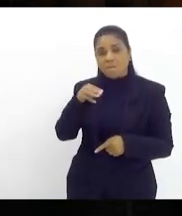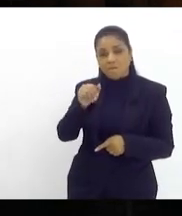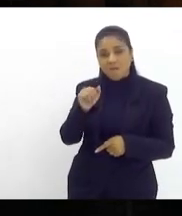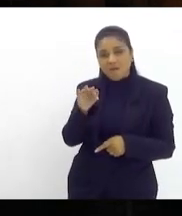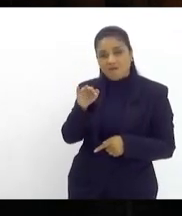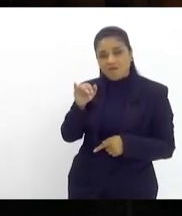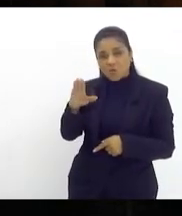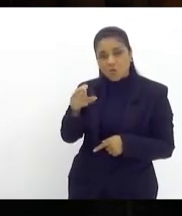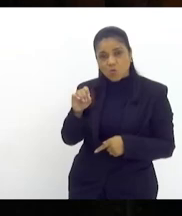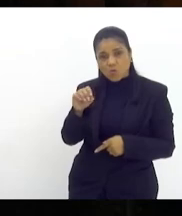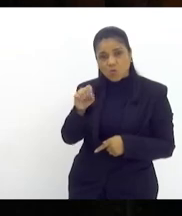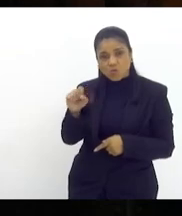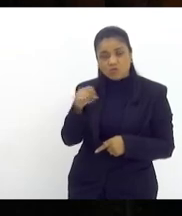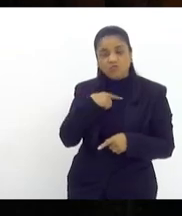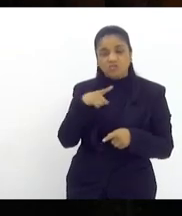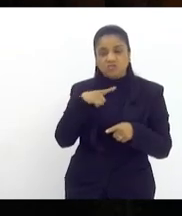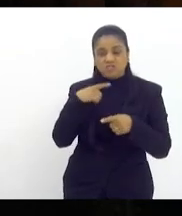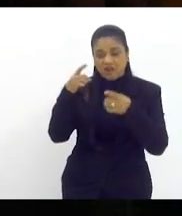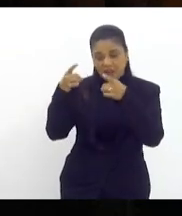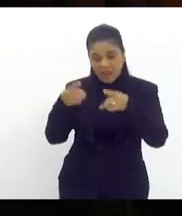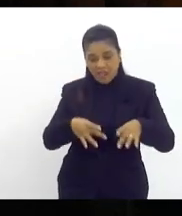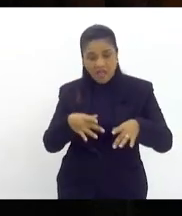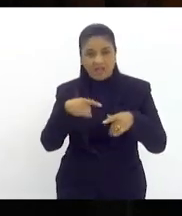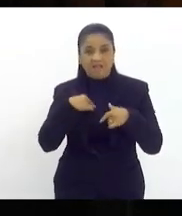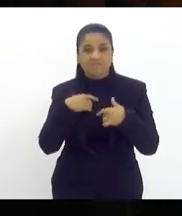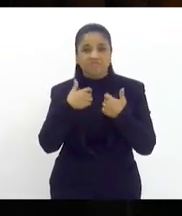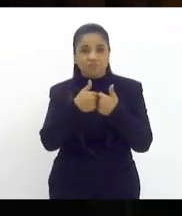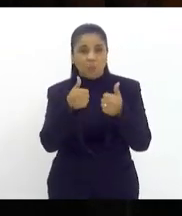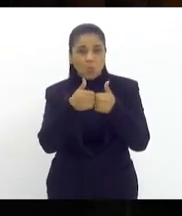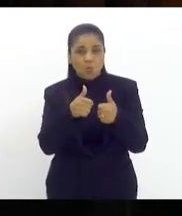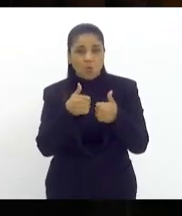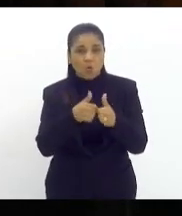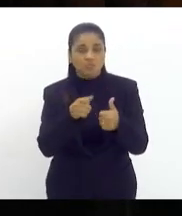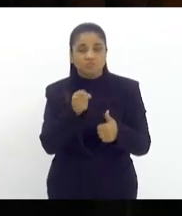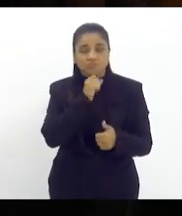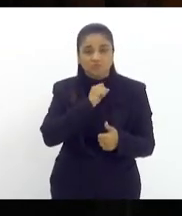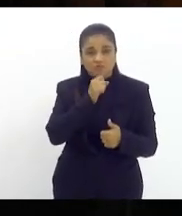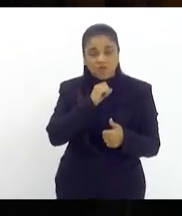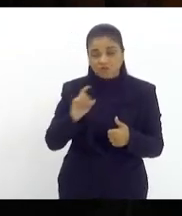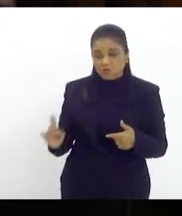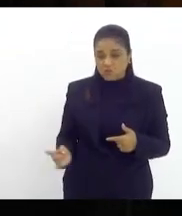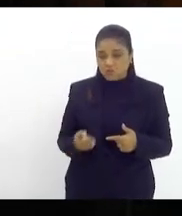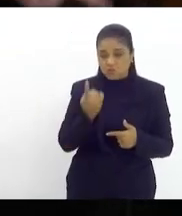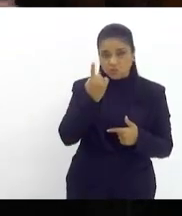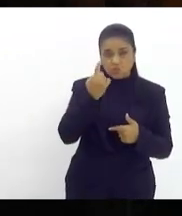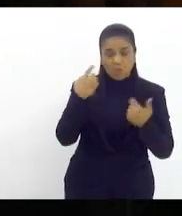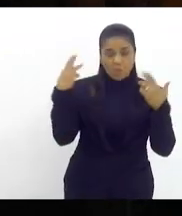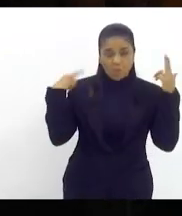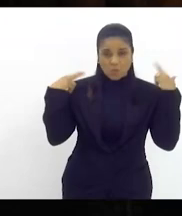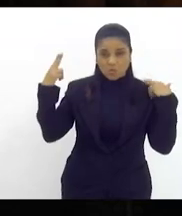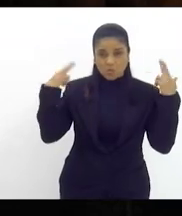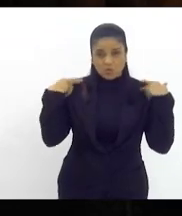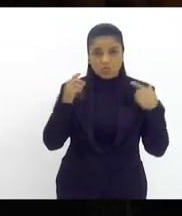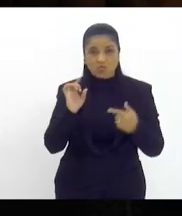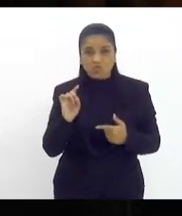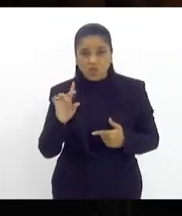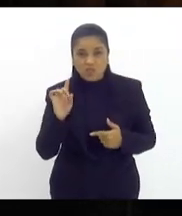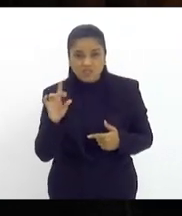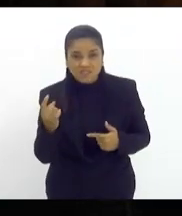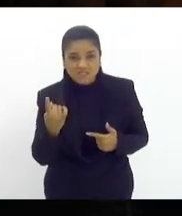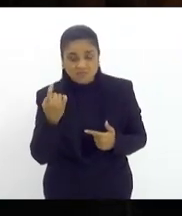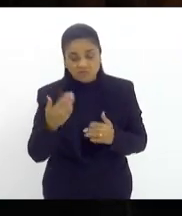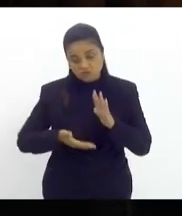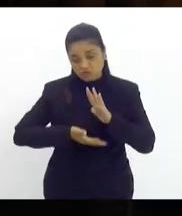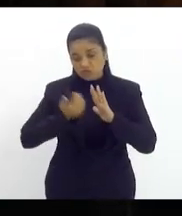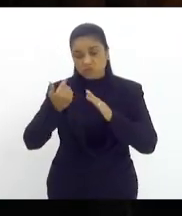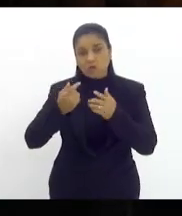sucateado na rua deixa o motorista sozinho para lidar com esse tipo de coisa porque tiram os cobradores por mais que os